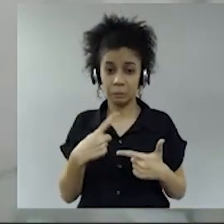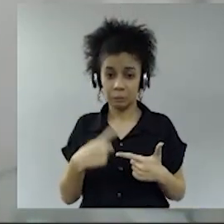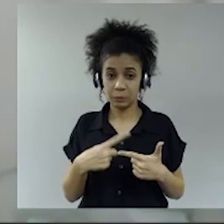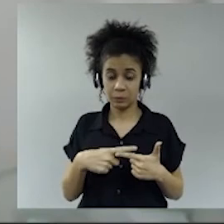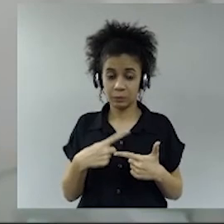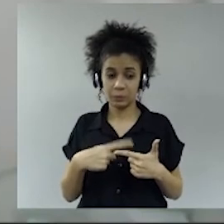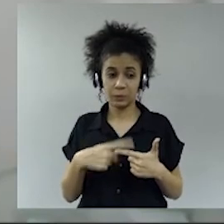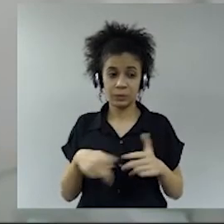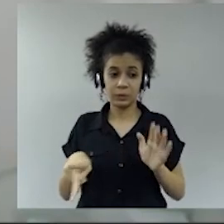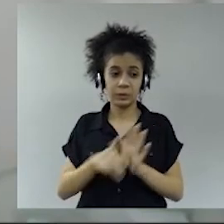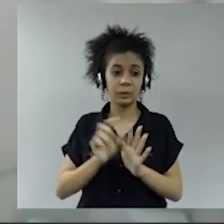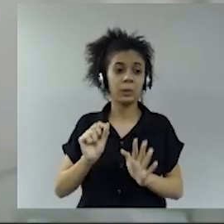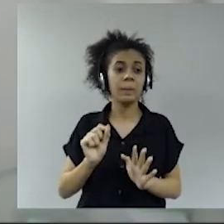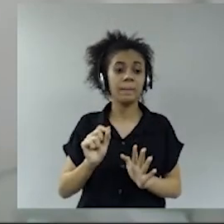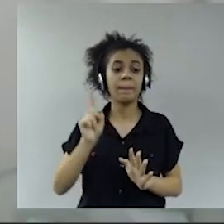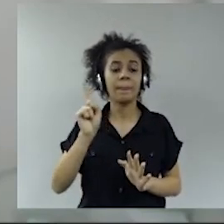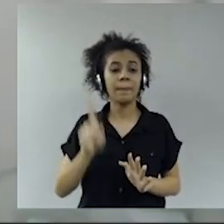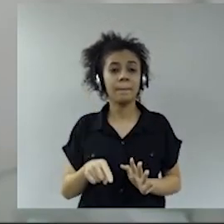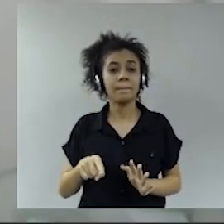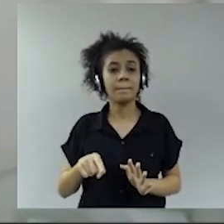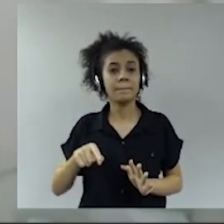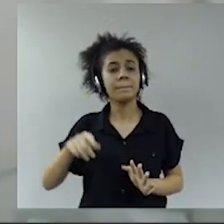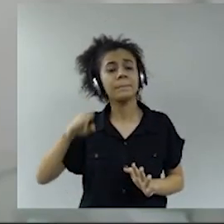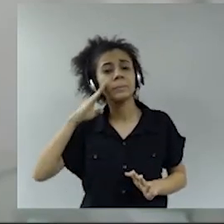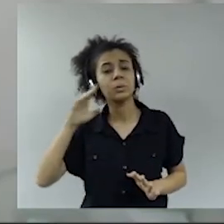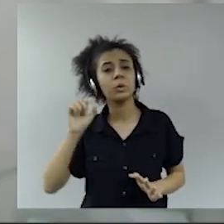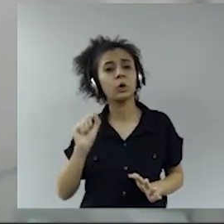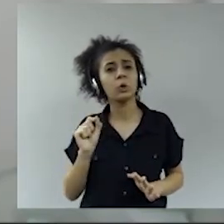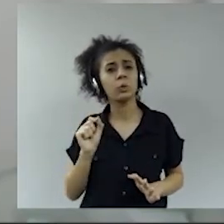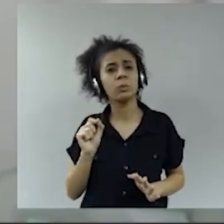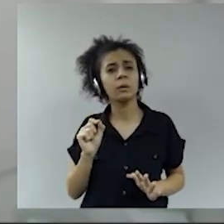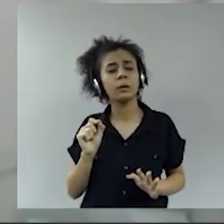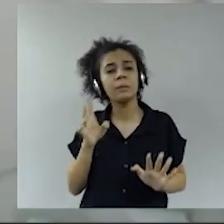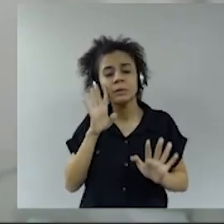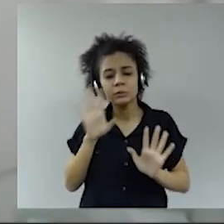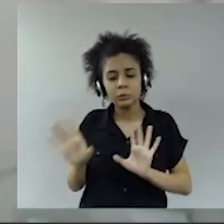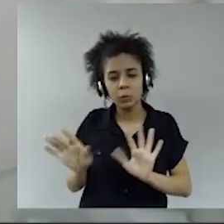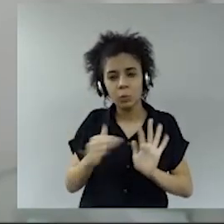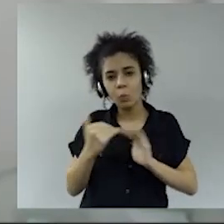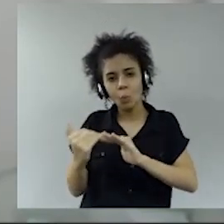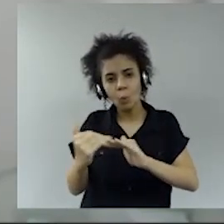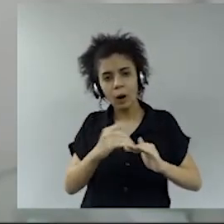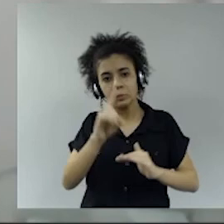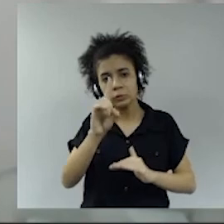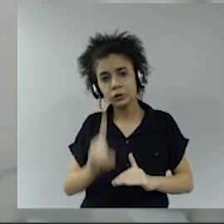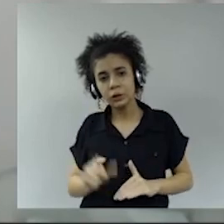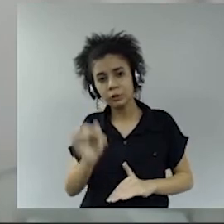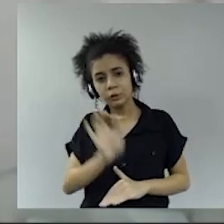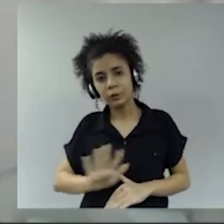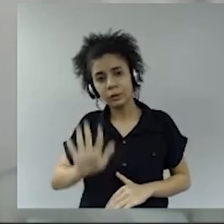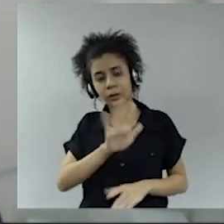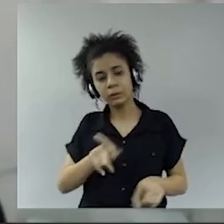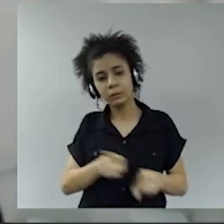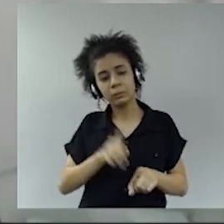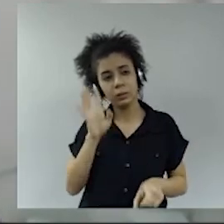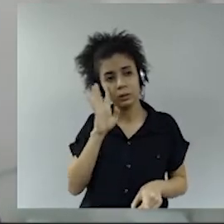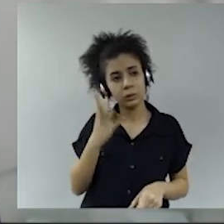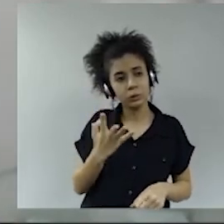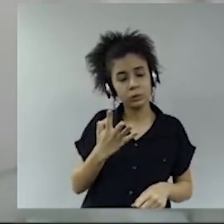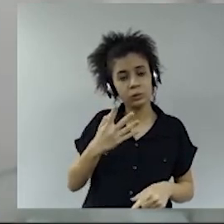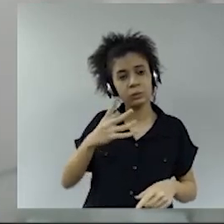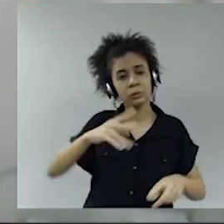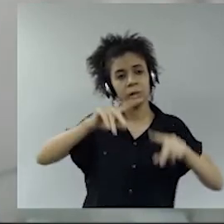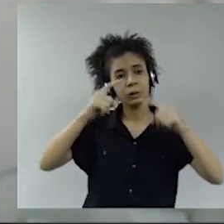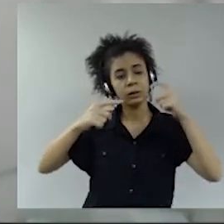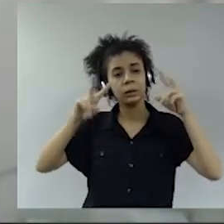das cortes superiores é, principalmente, uniformizar o direito federal ou resolver as